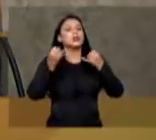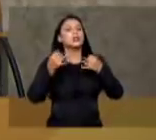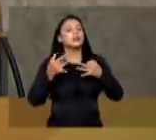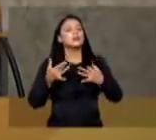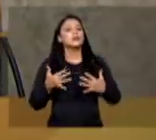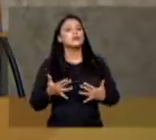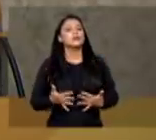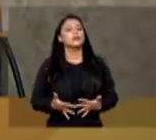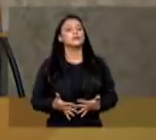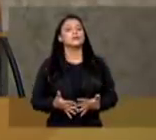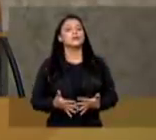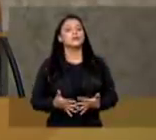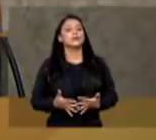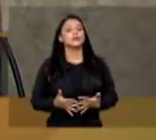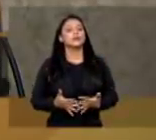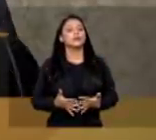explicitar